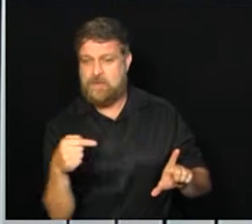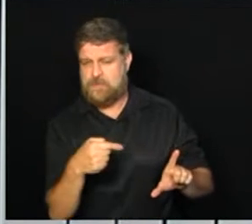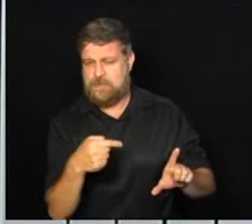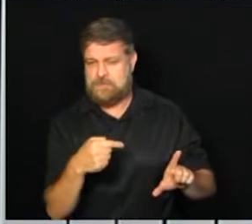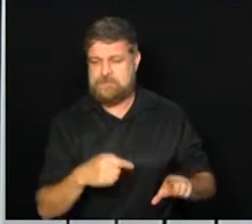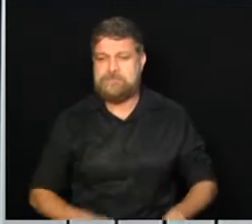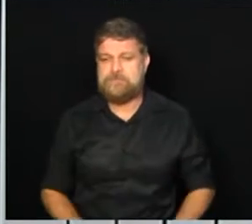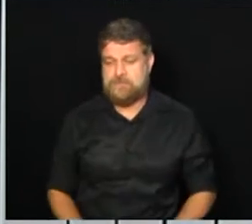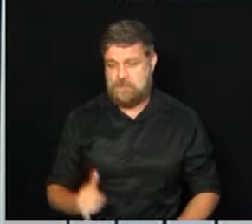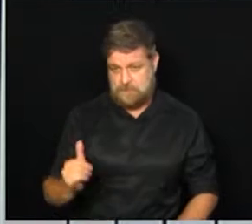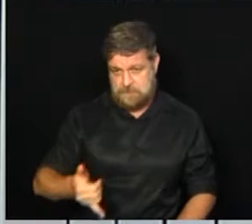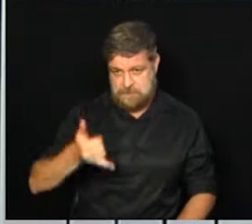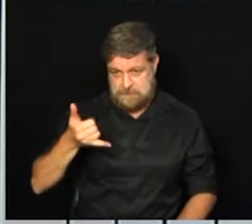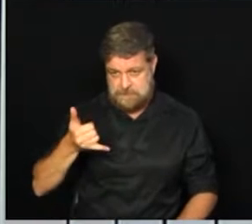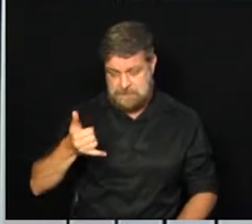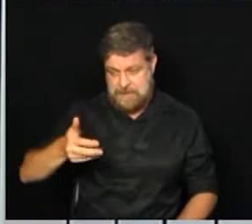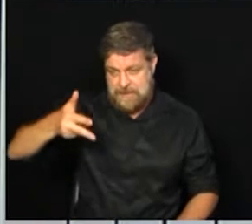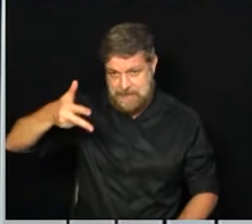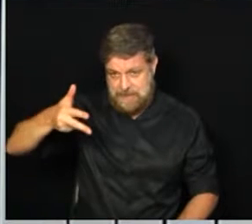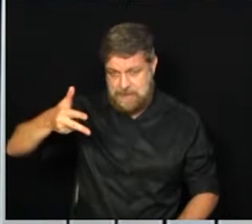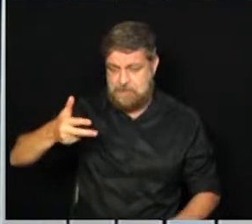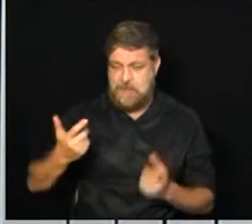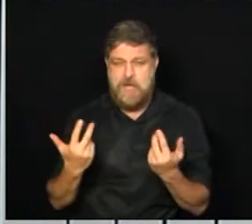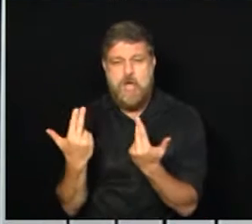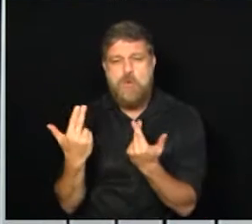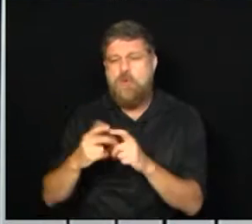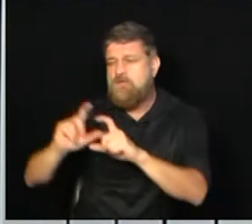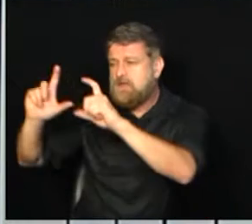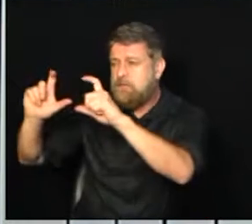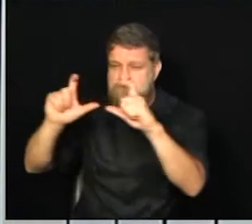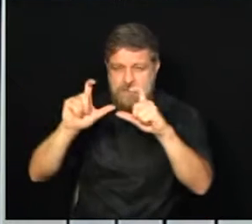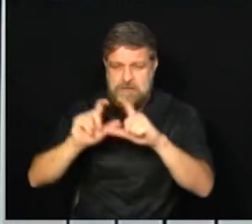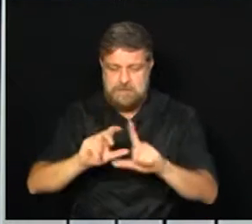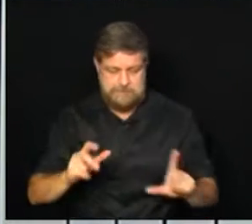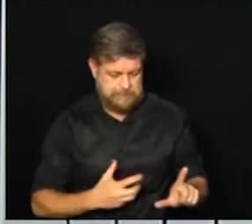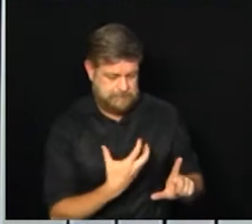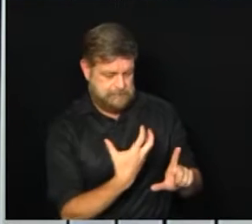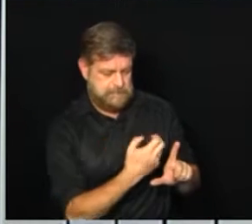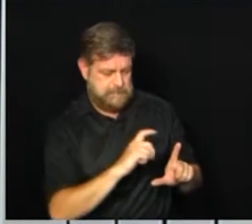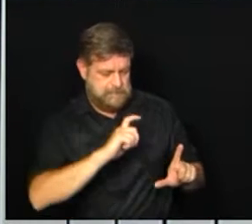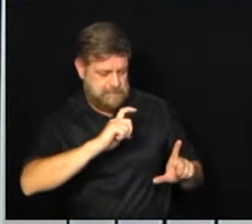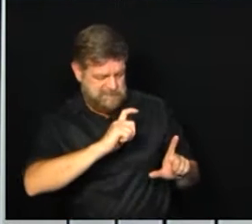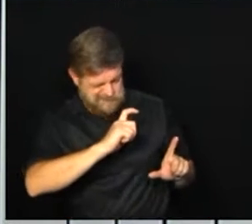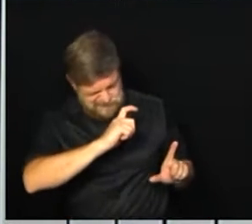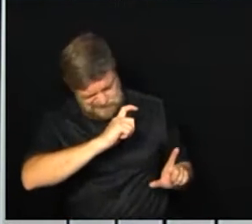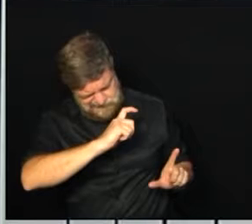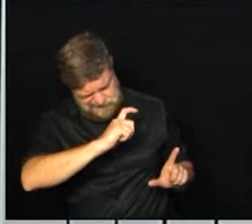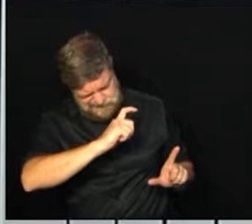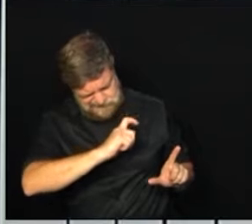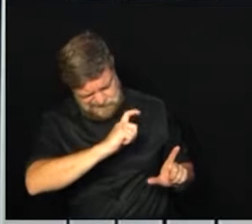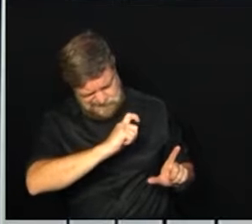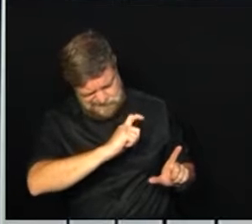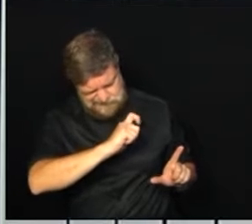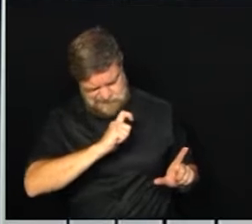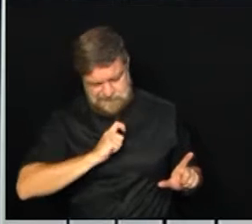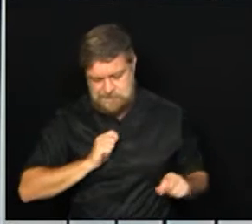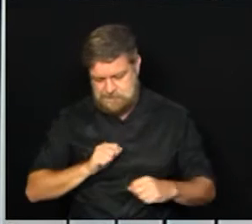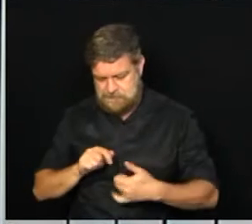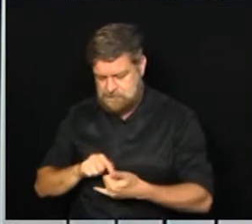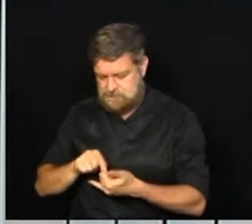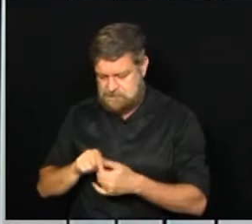Pega o seu celular, abre a câmera como se você fosse tirar uma foto e aponta para o QR Code e já vai aparecer na tela do